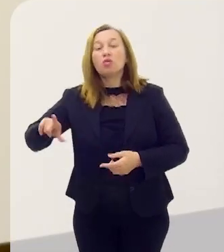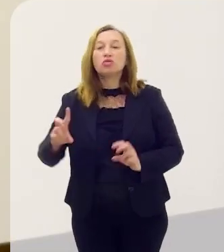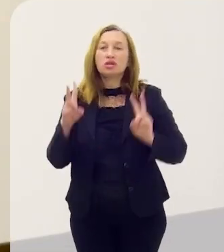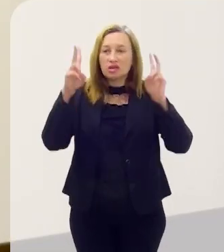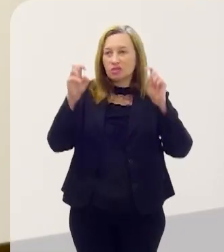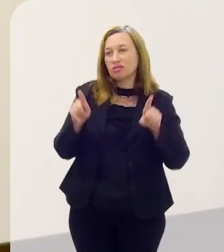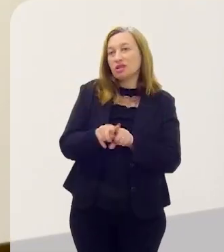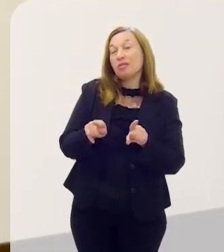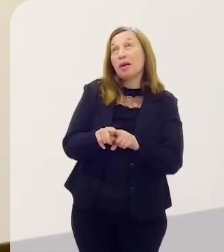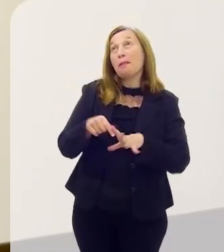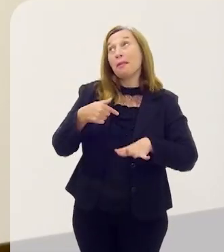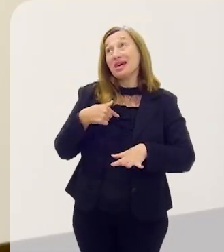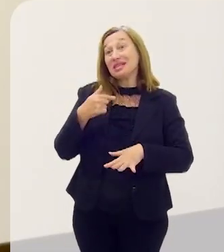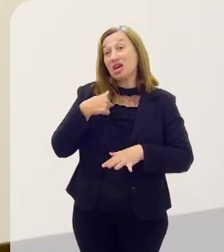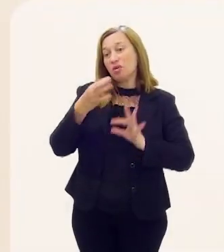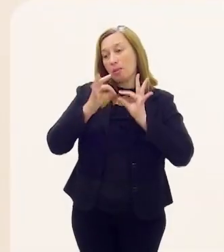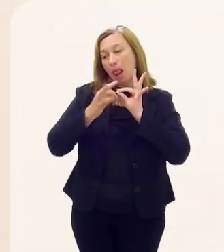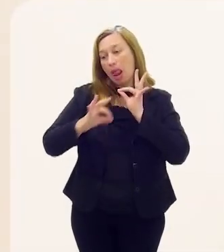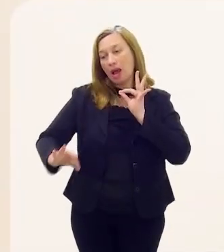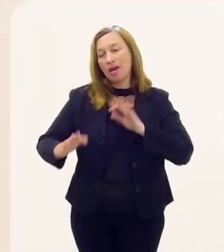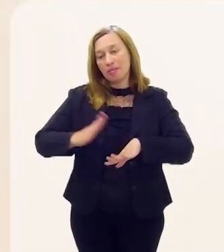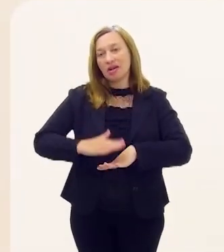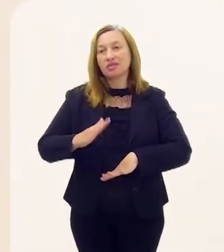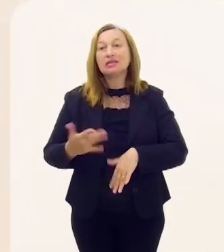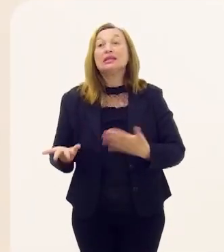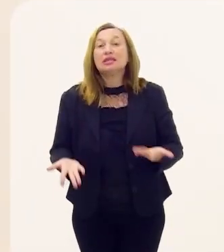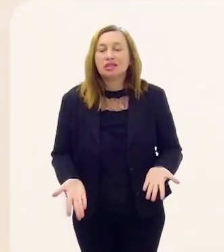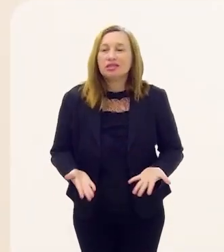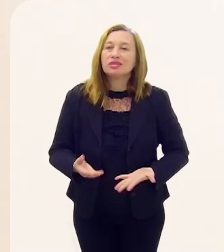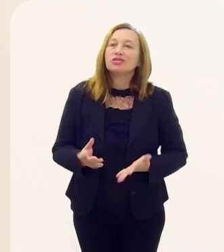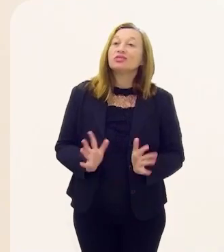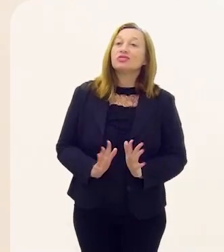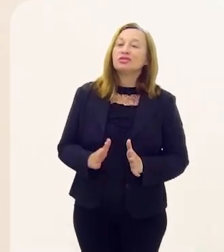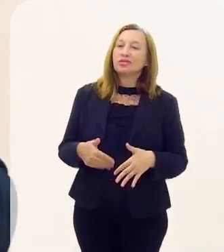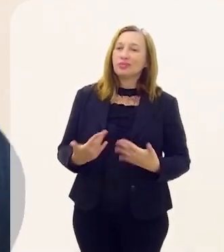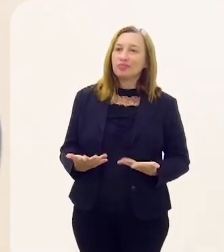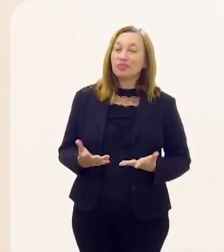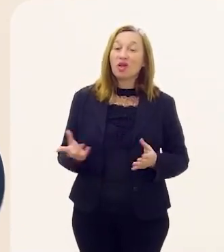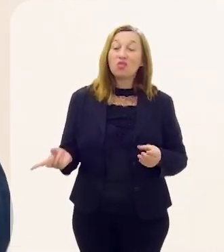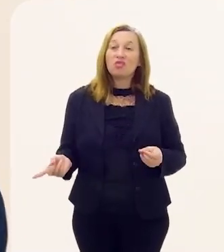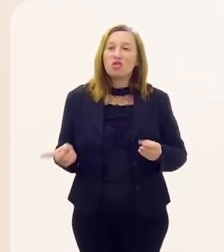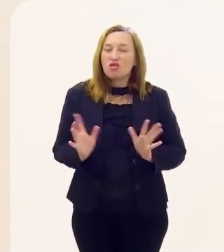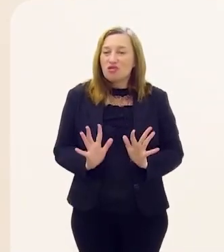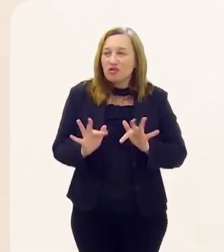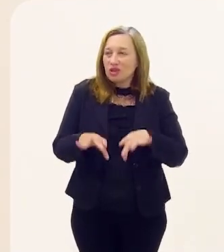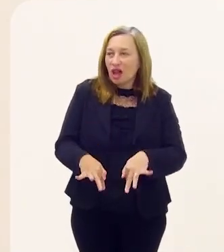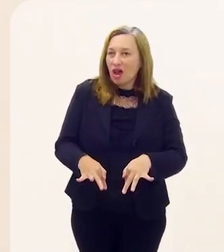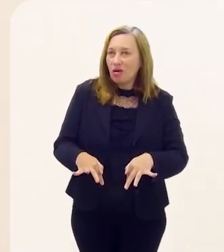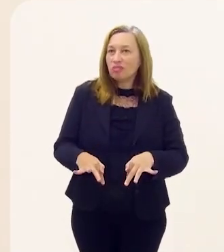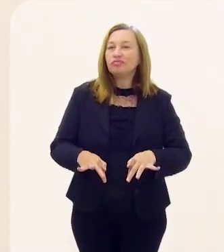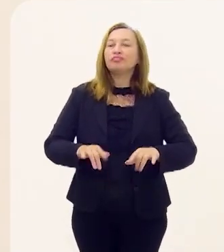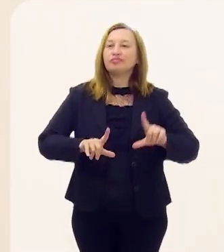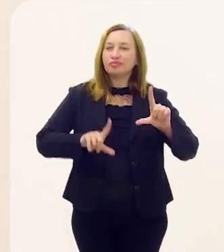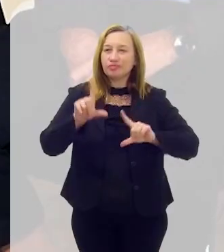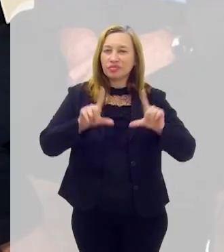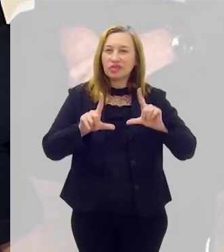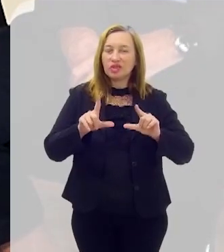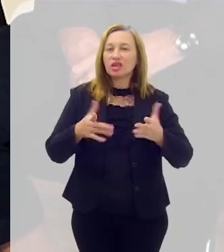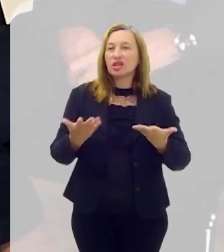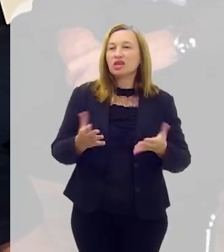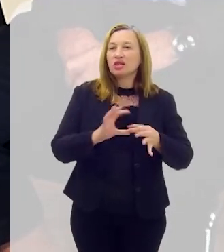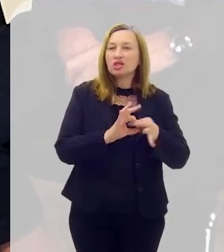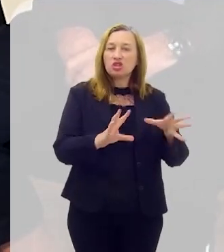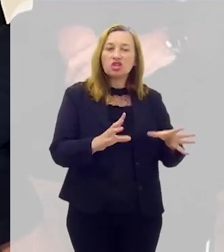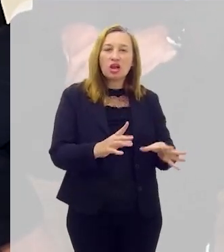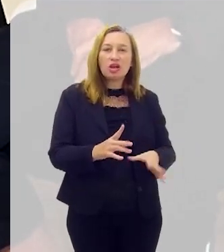outras sugestões, mas aí eu tomaria o programa todo. Bom, a gente vai chegando aqui à reta final do nosso programa, né? Queria passar